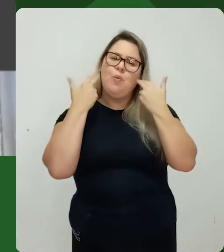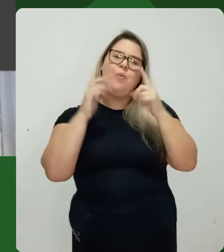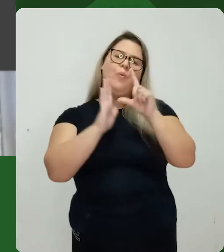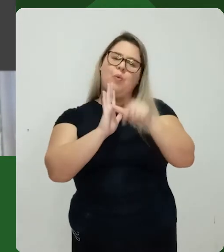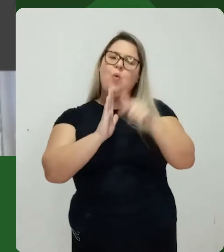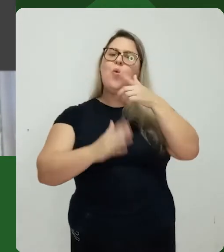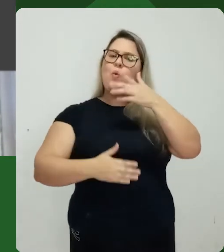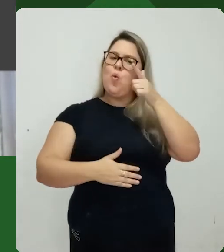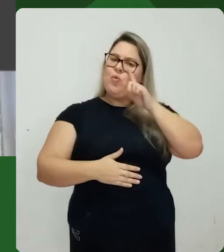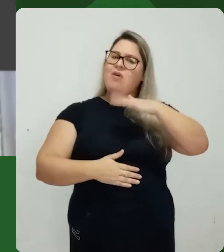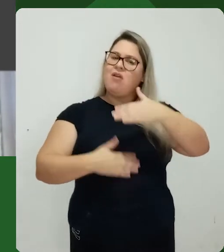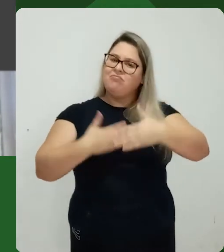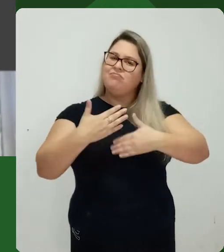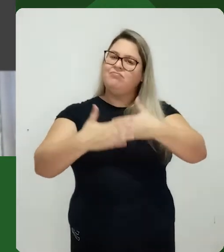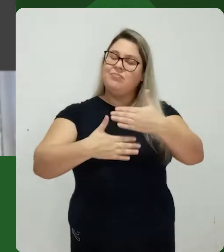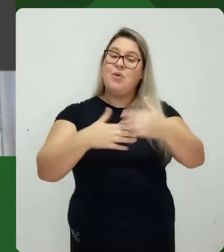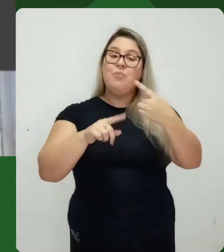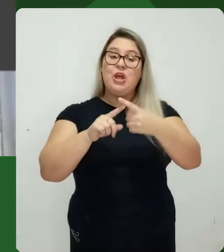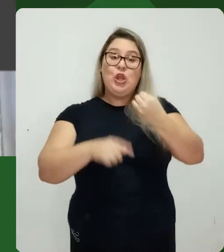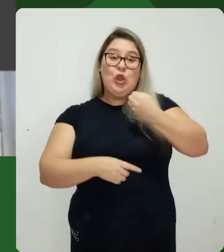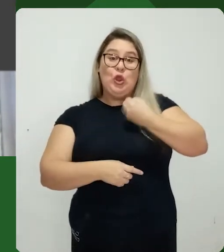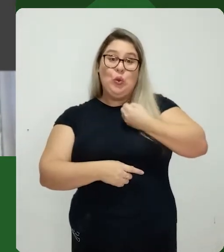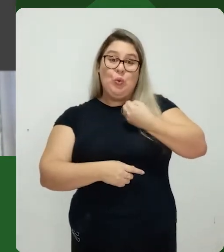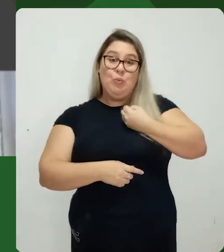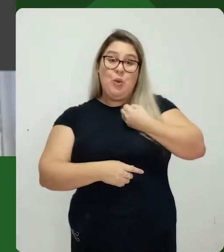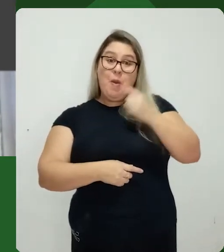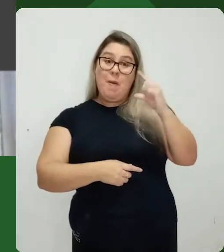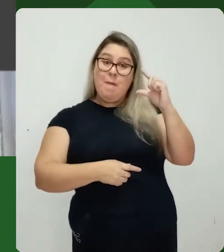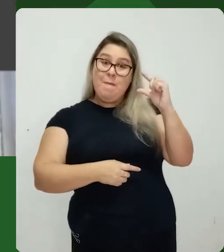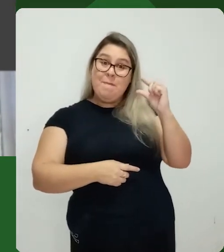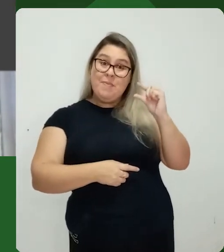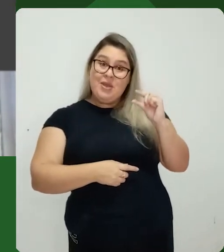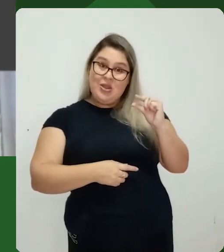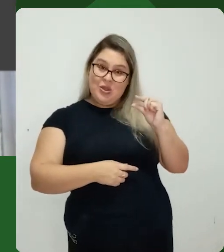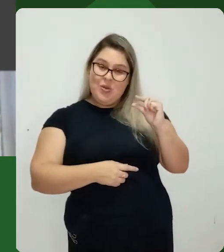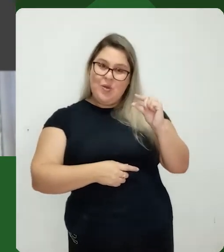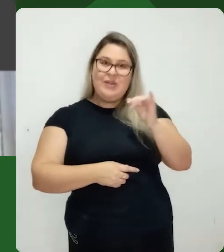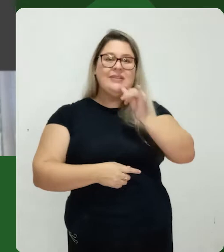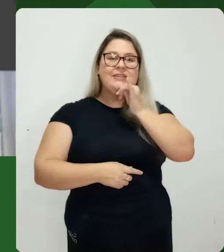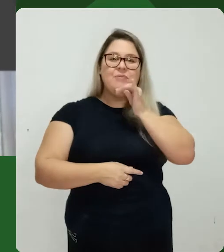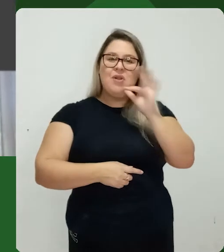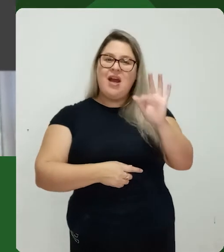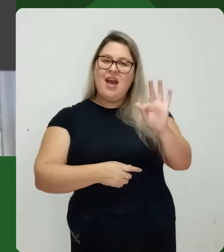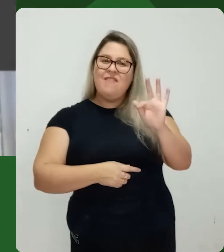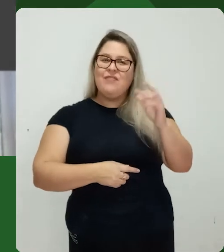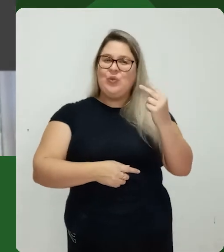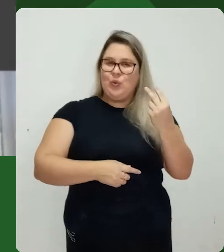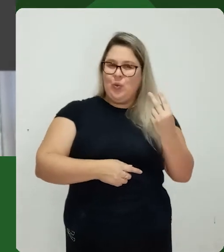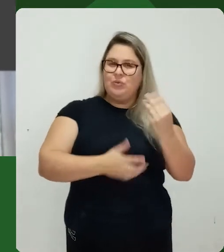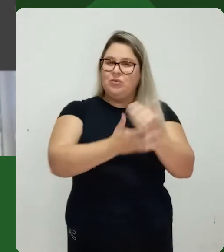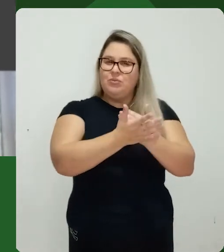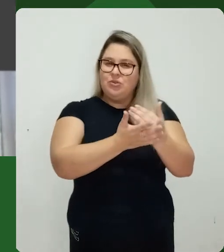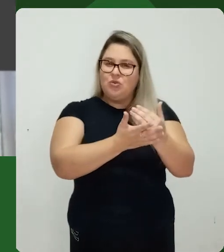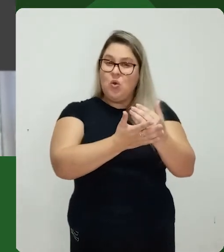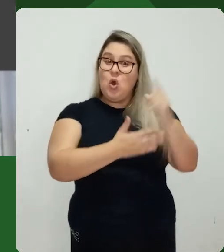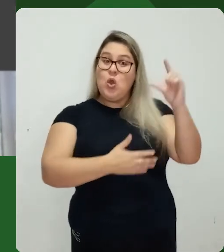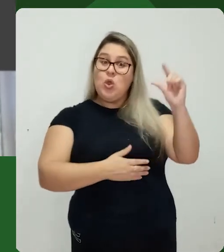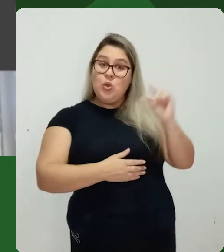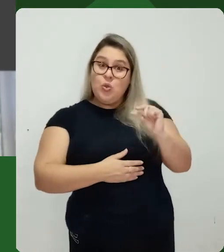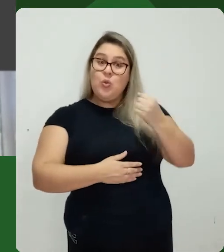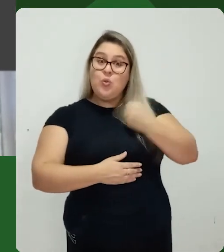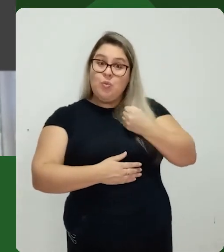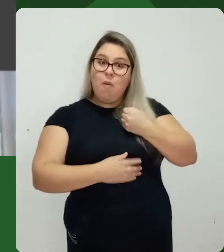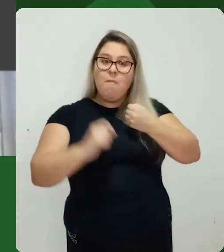um nó na cabeça, mas é normal, tá? Depois você pega melhor. É que esse númerozinho, ó, quanto menor o número, então ele começou ali, acho que foi